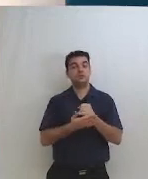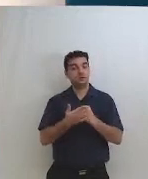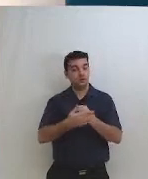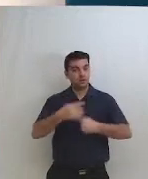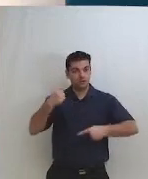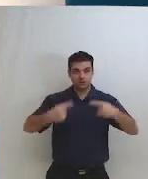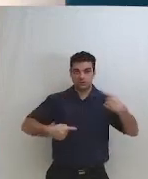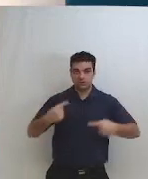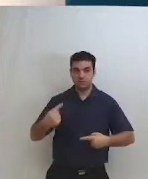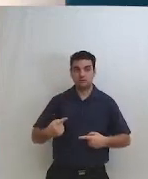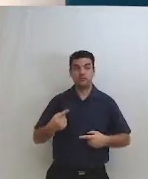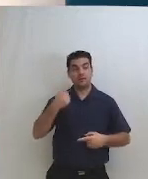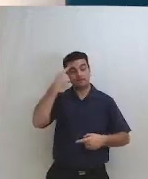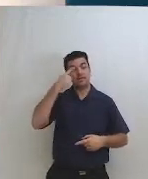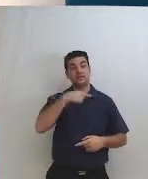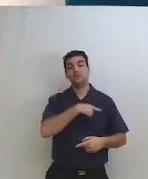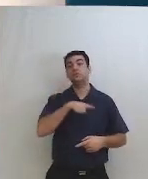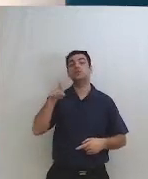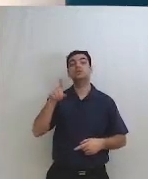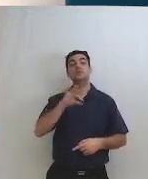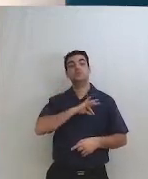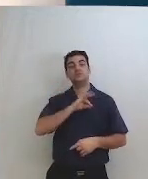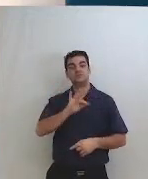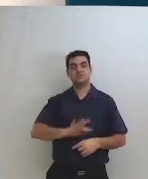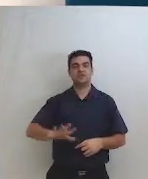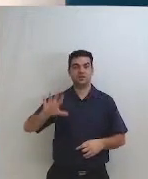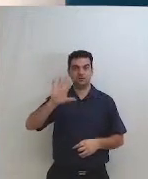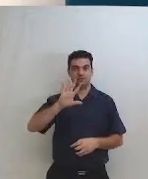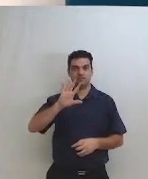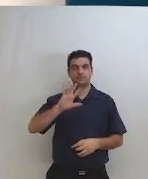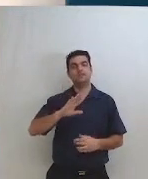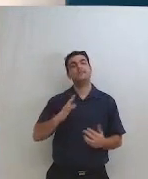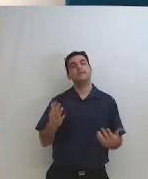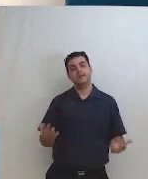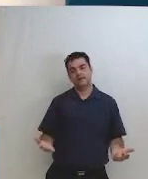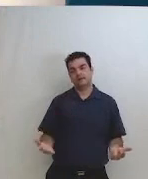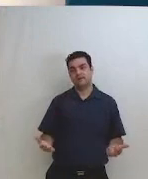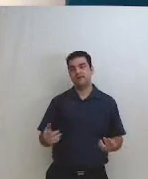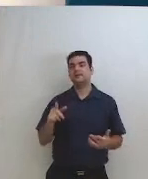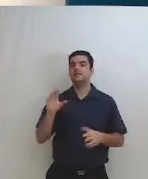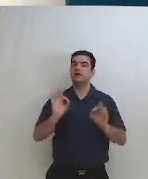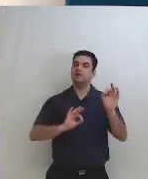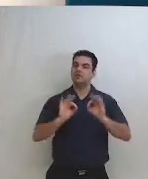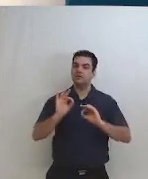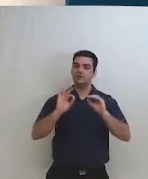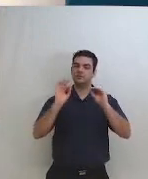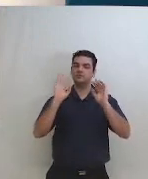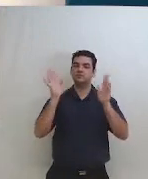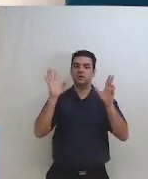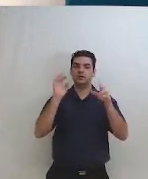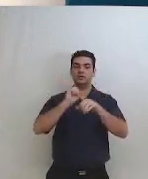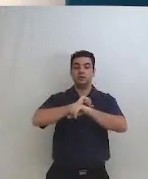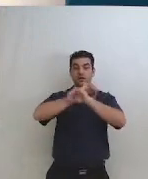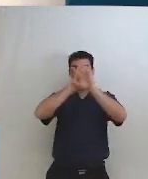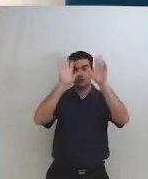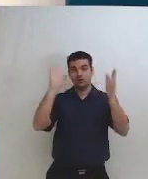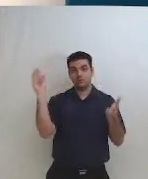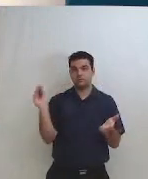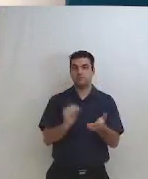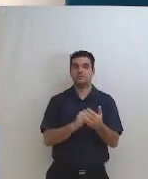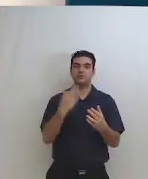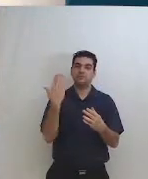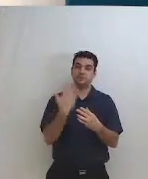induzidos pela Polícia Federal, isso está emoldurado explicitamente no